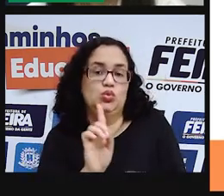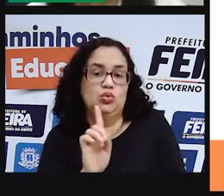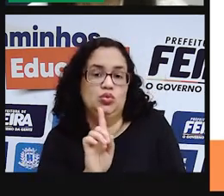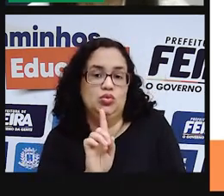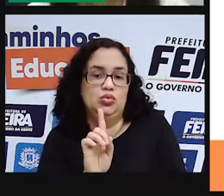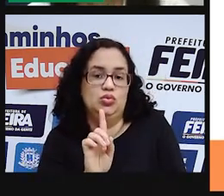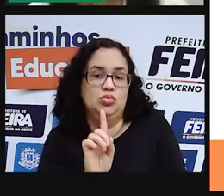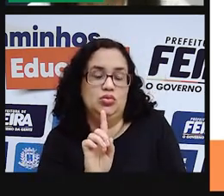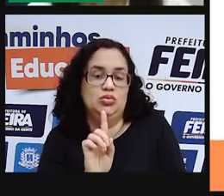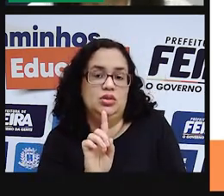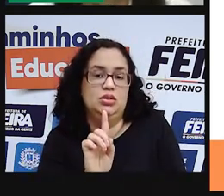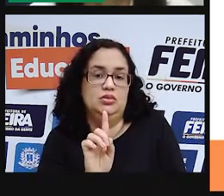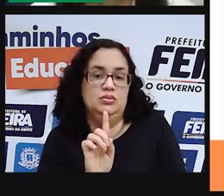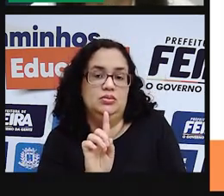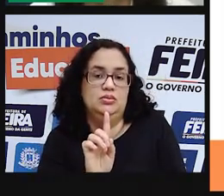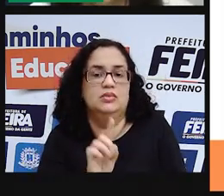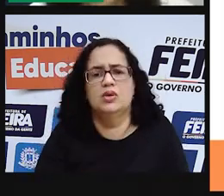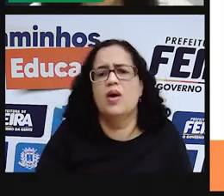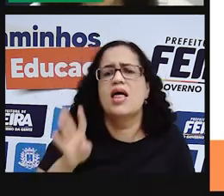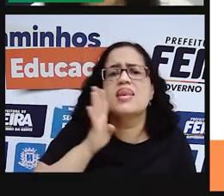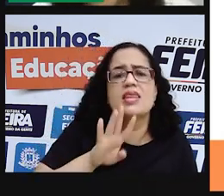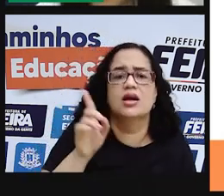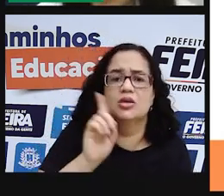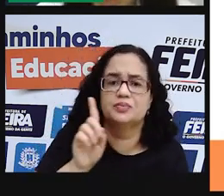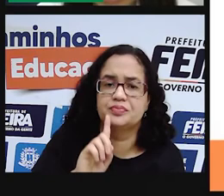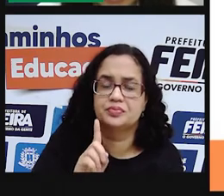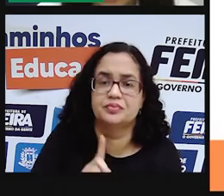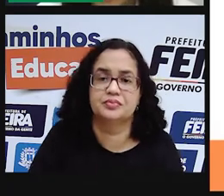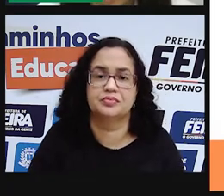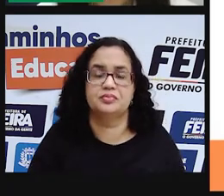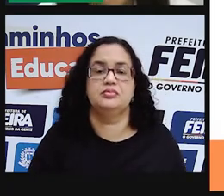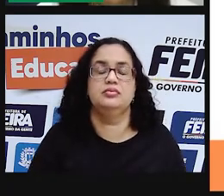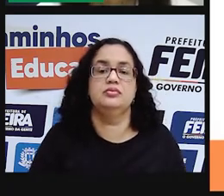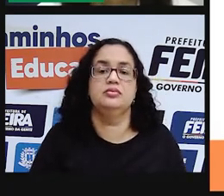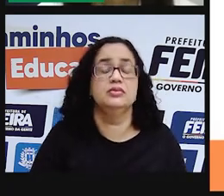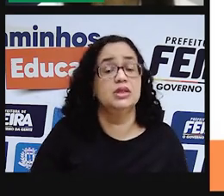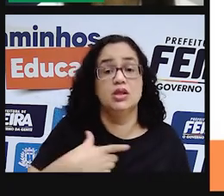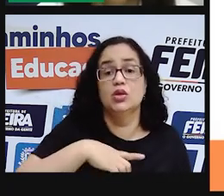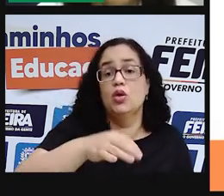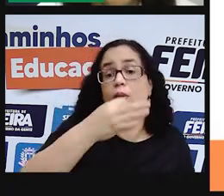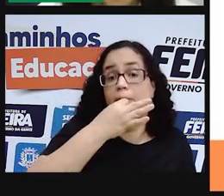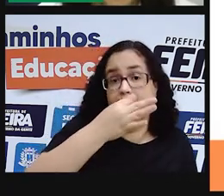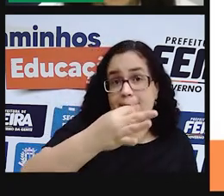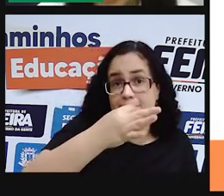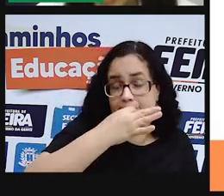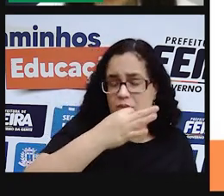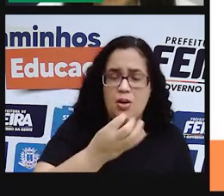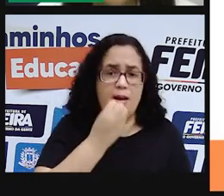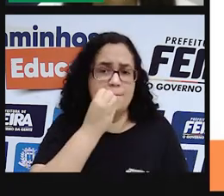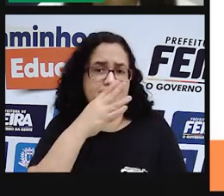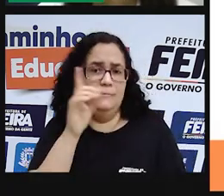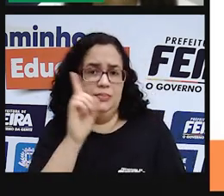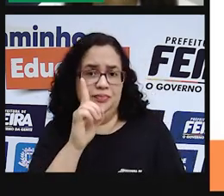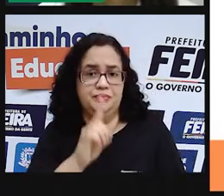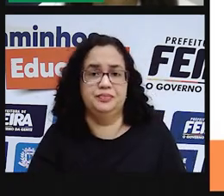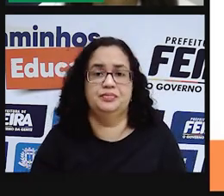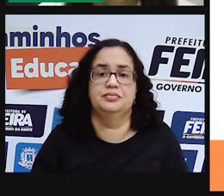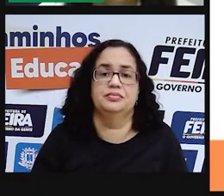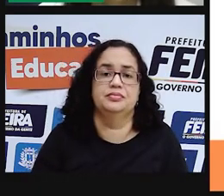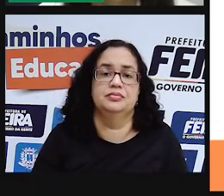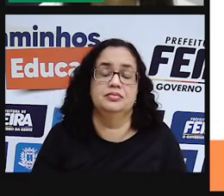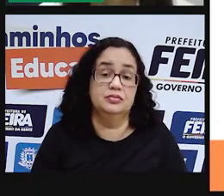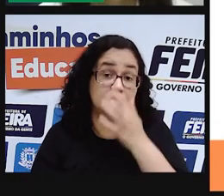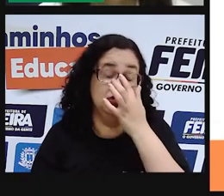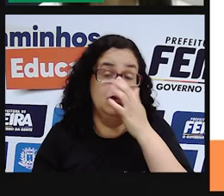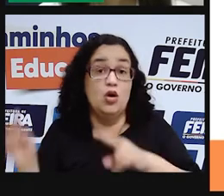acha que não é interessante, né? Que ele não tem uma opinião positiva. Então